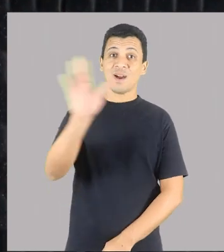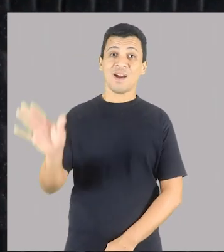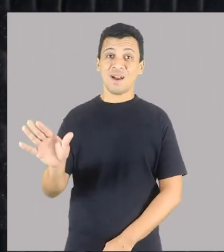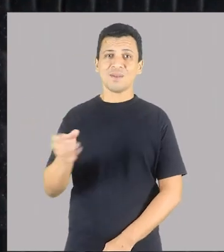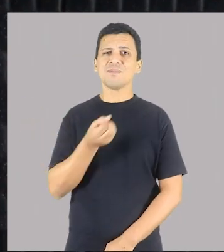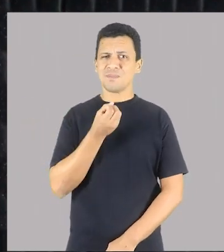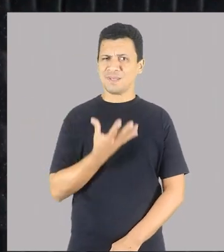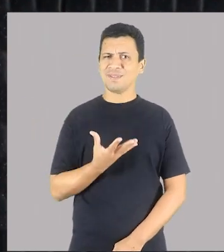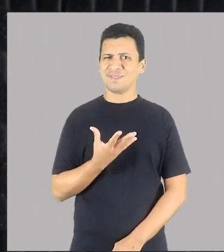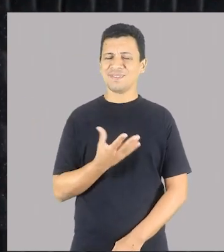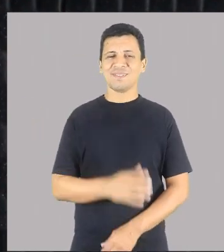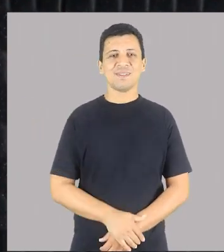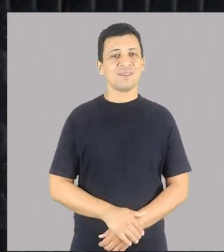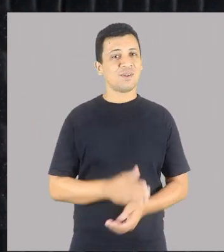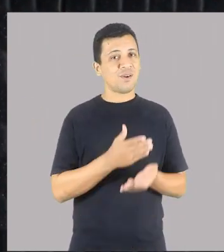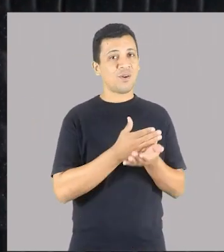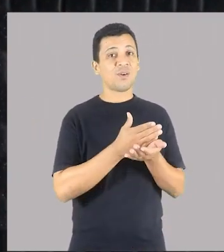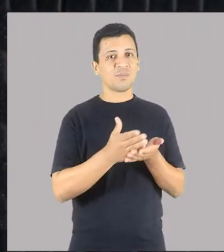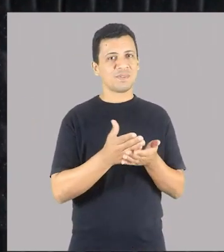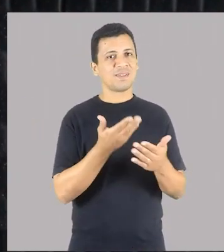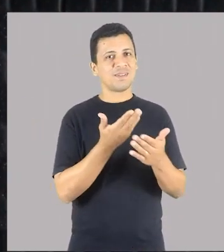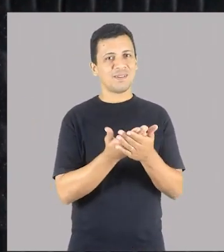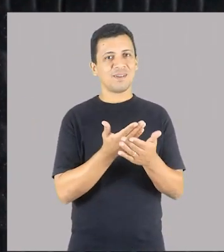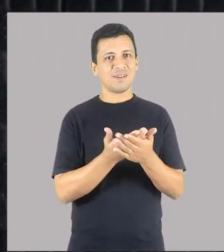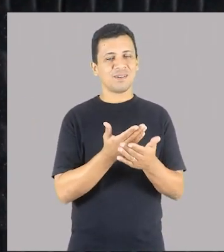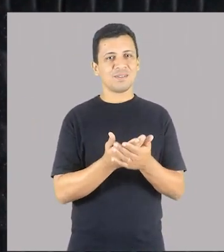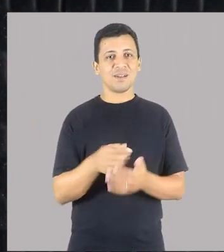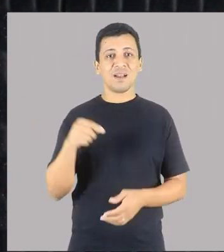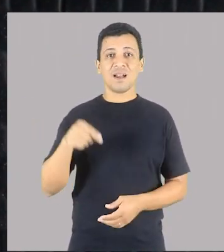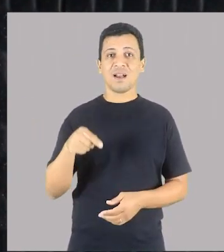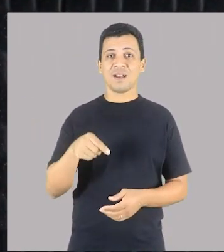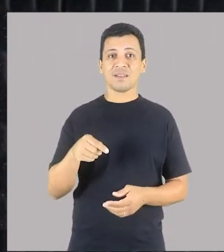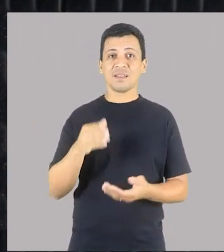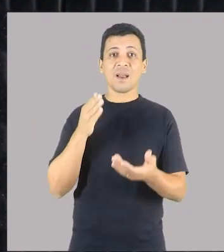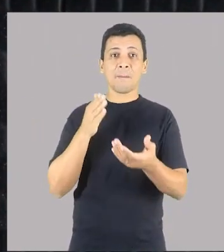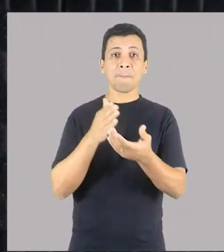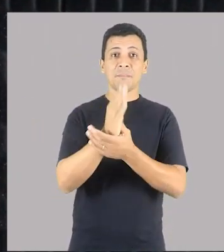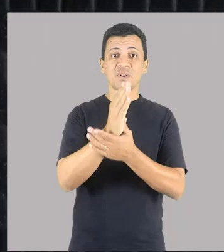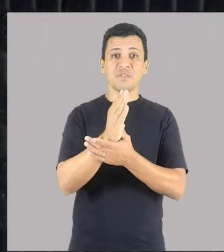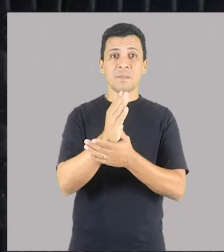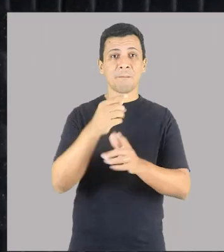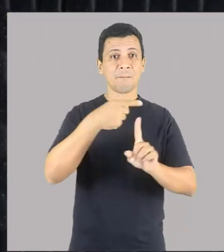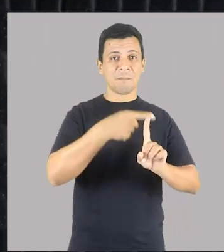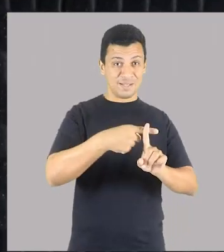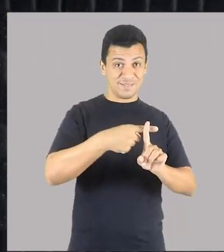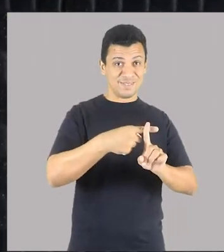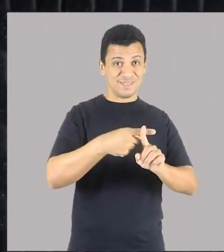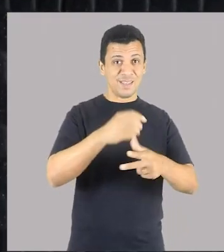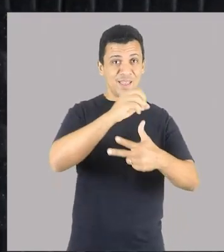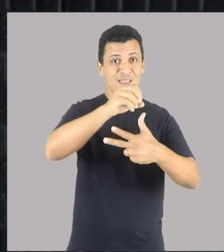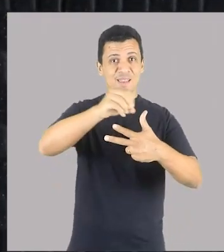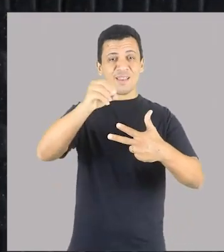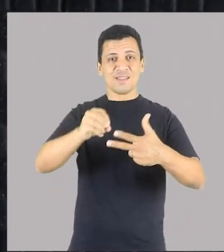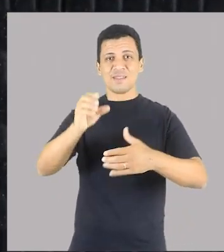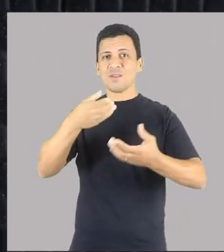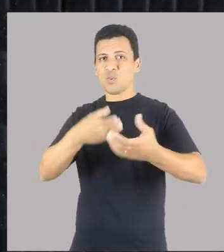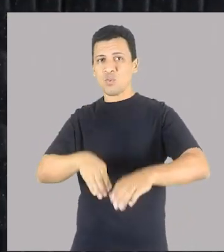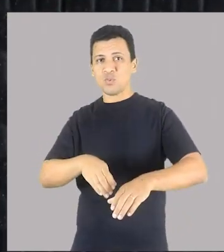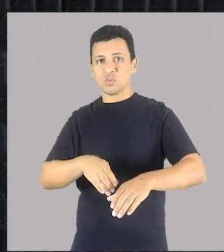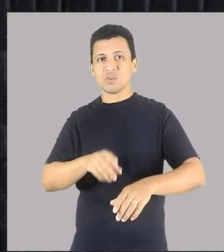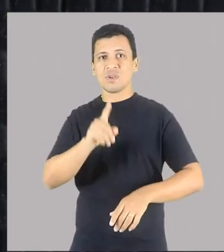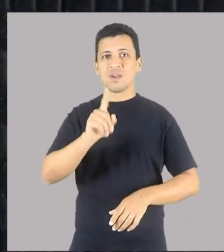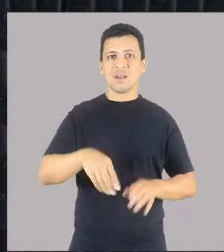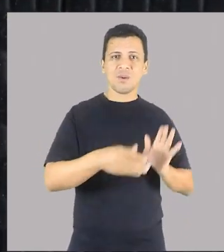Olá, tudo bem? Vamos iniciar mais uma aula aqui do Aprova Mais Enem dos Concursos, uma iniciativa do Governo do